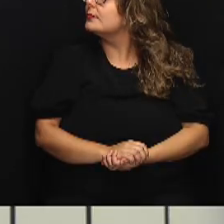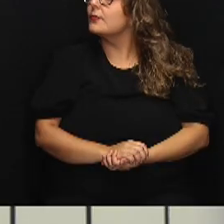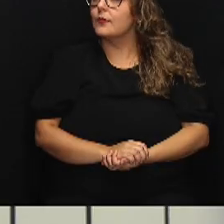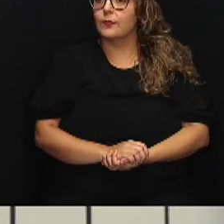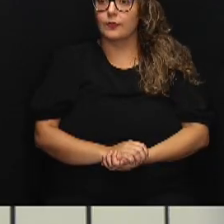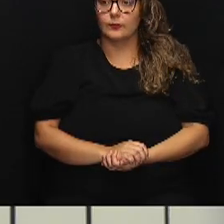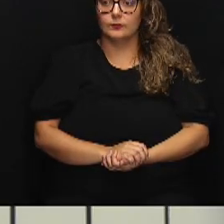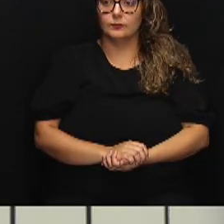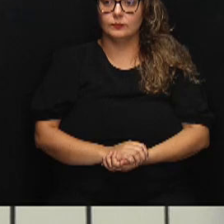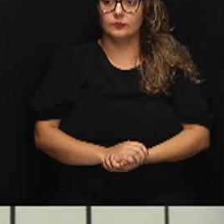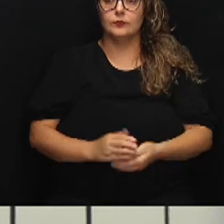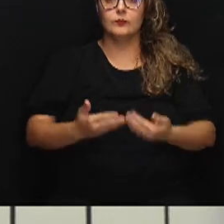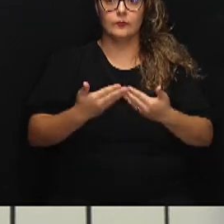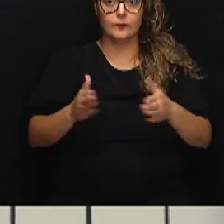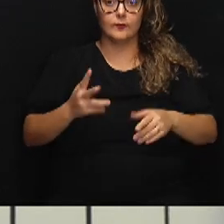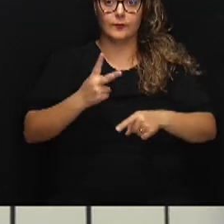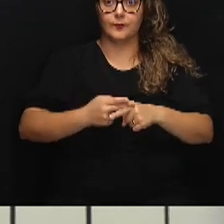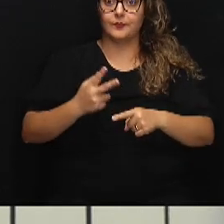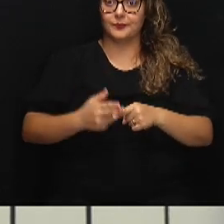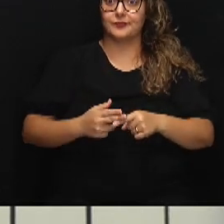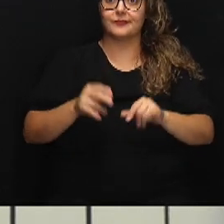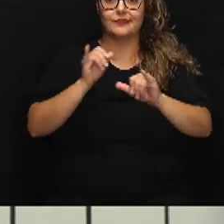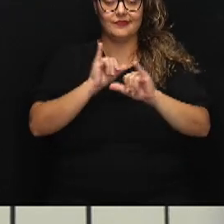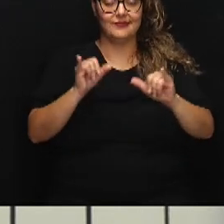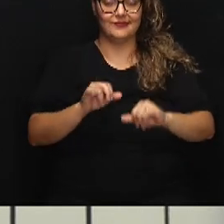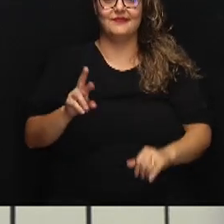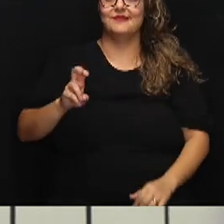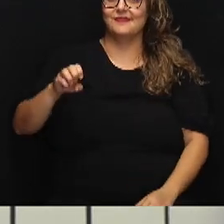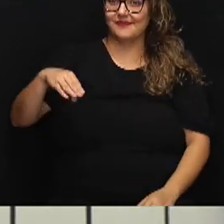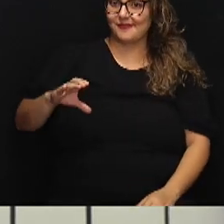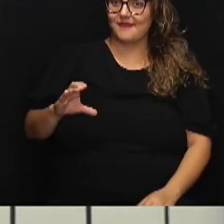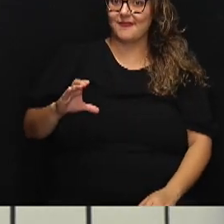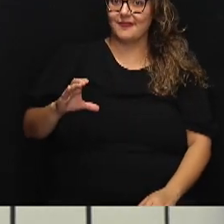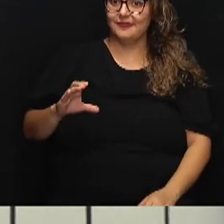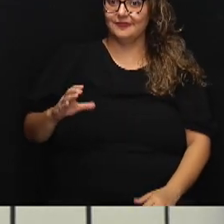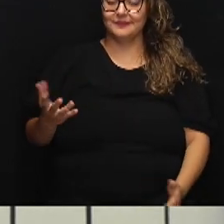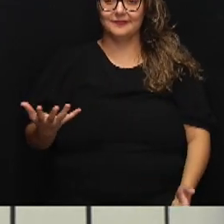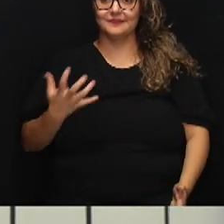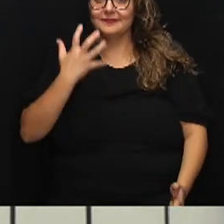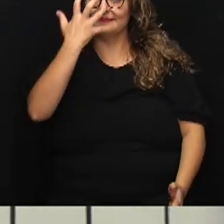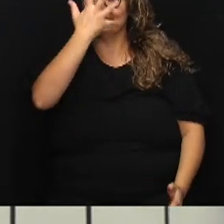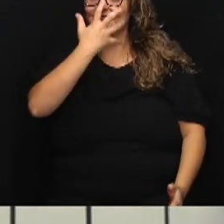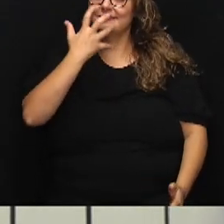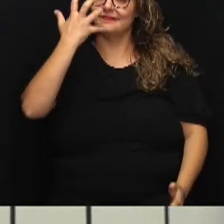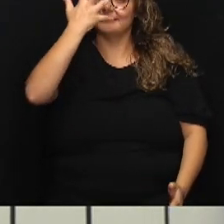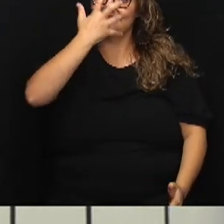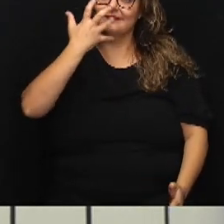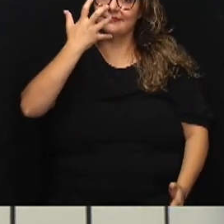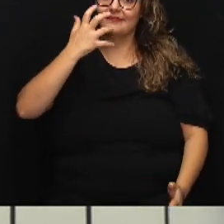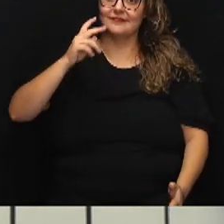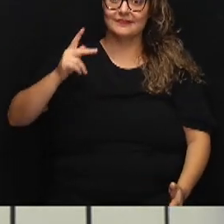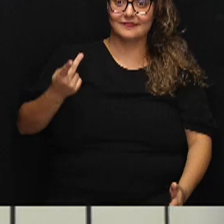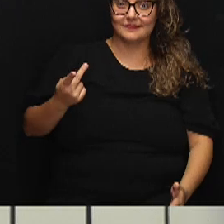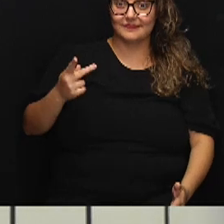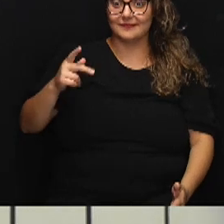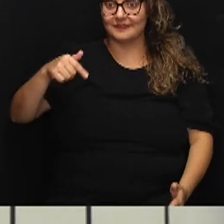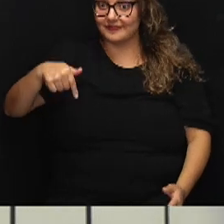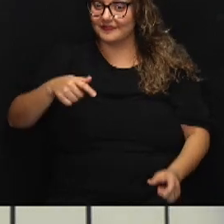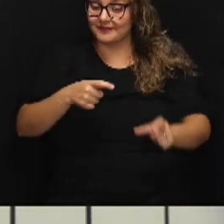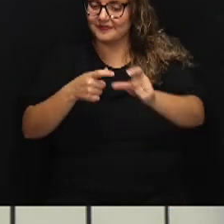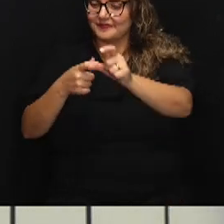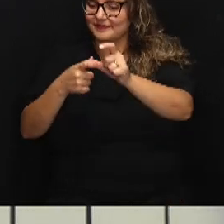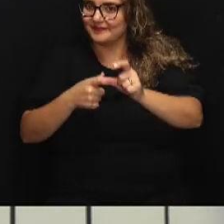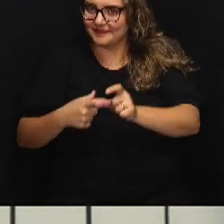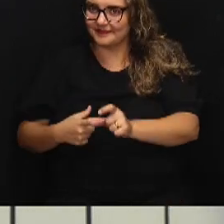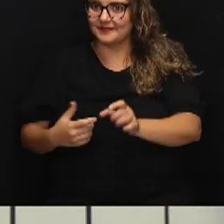E a gente abre a edição de hoje com as notícias da metrópole. Para os apaixonados por HQ, até o final deste